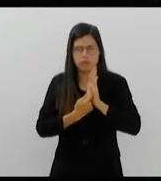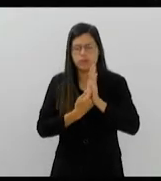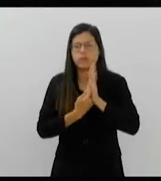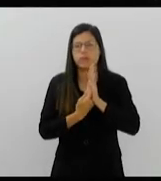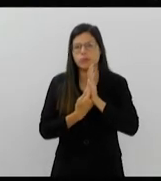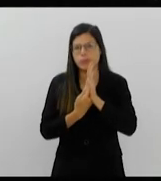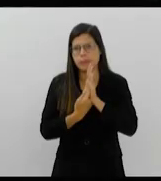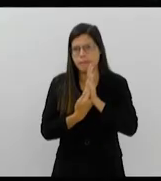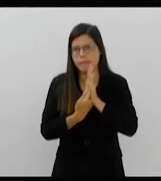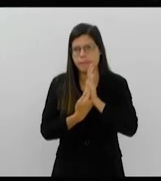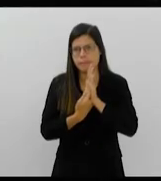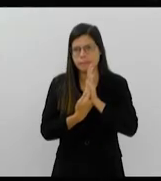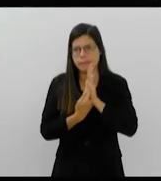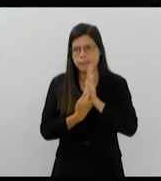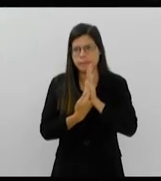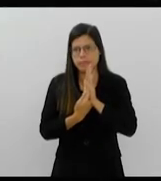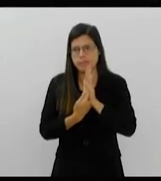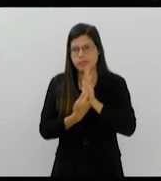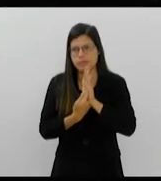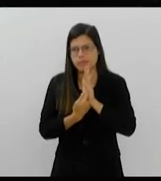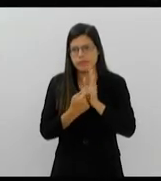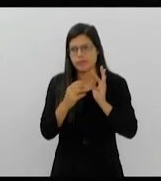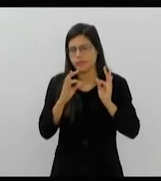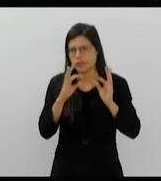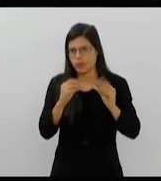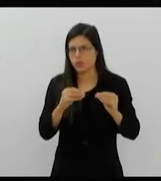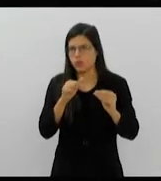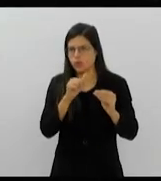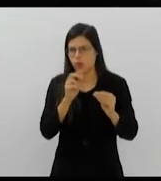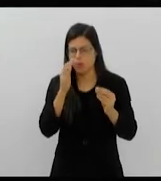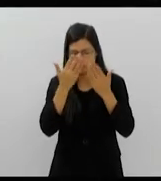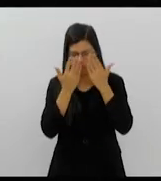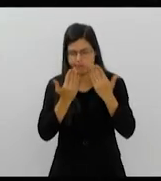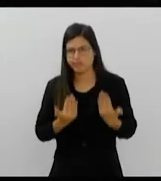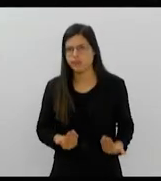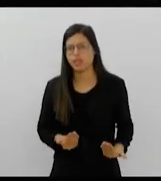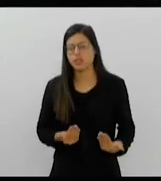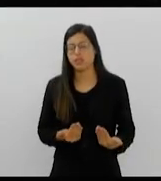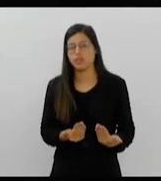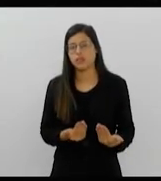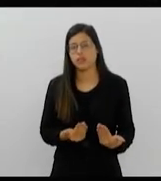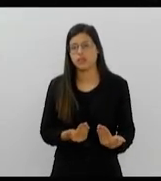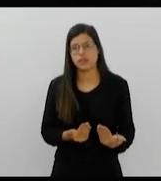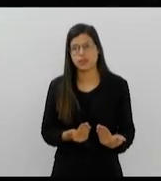eu grifei, que